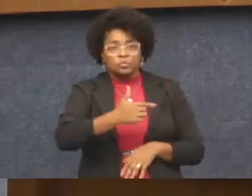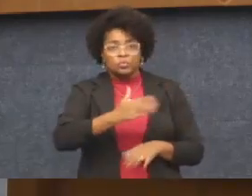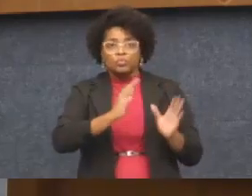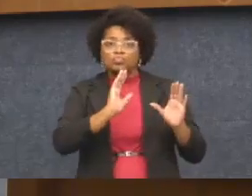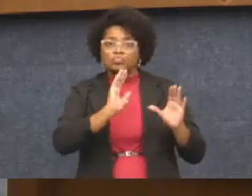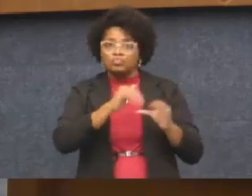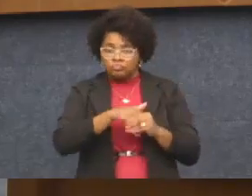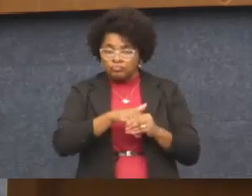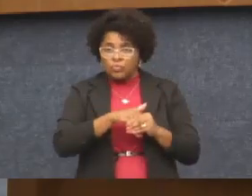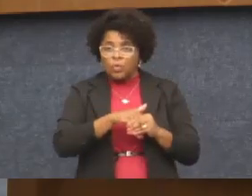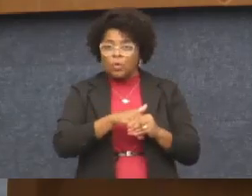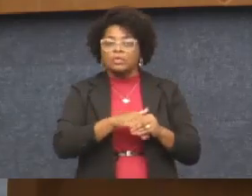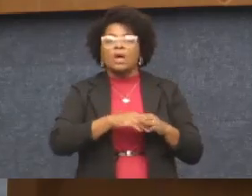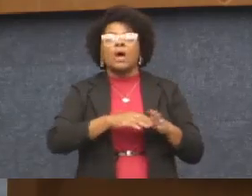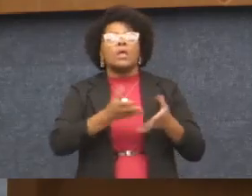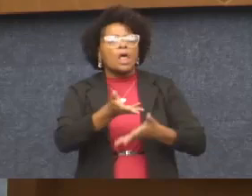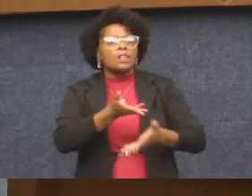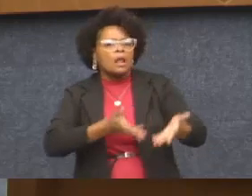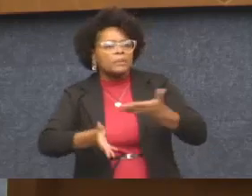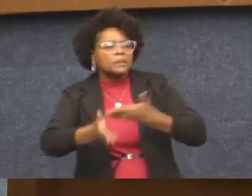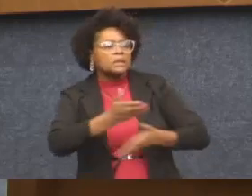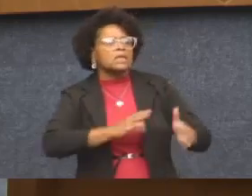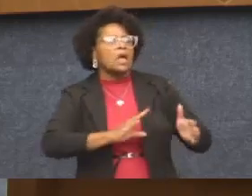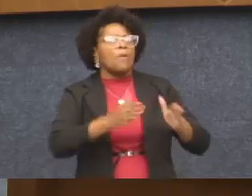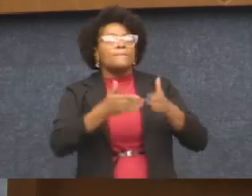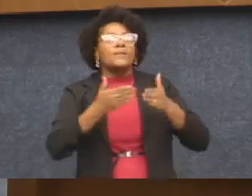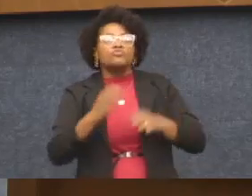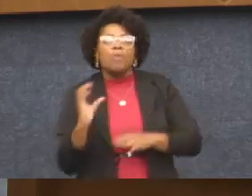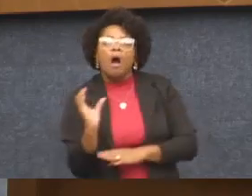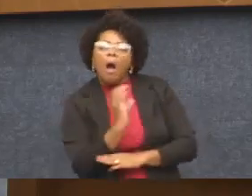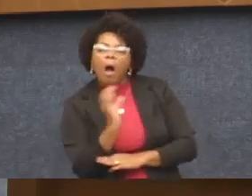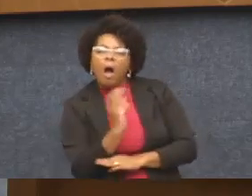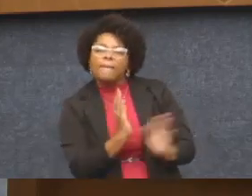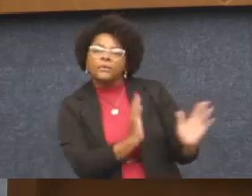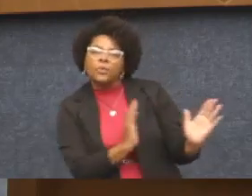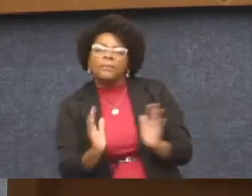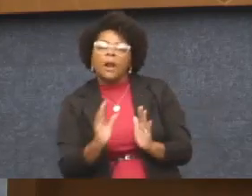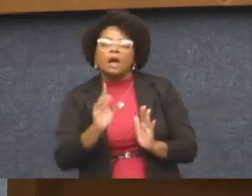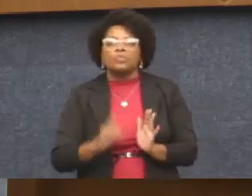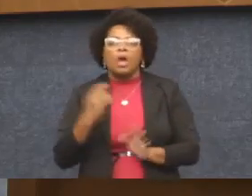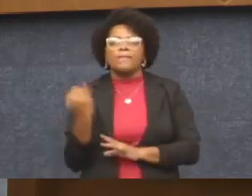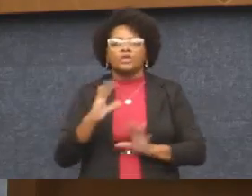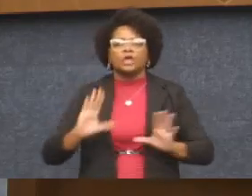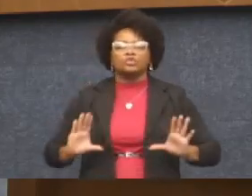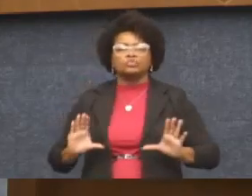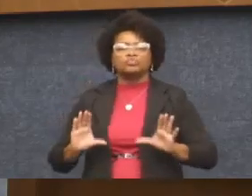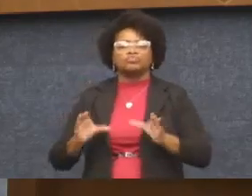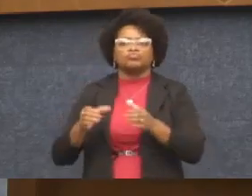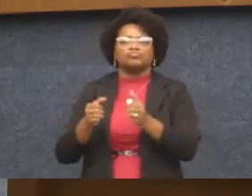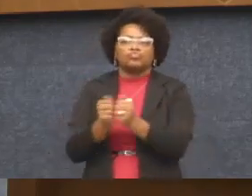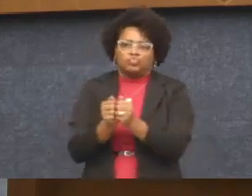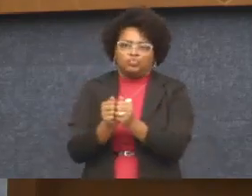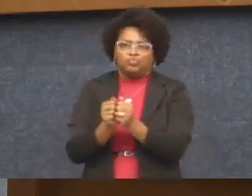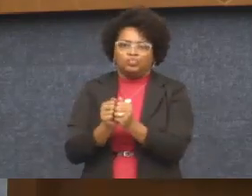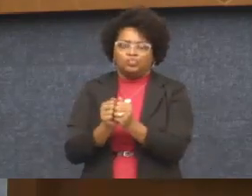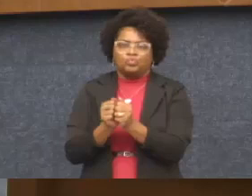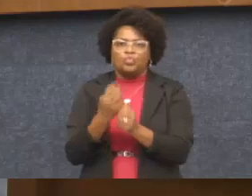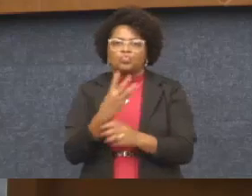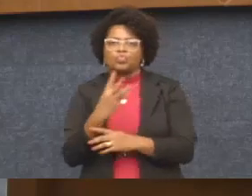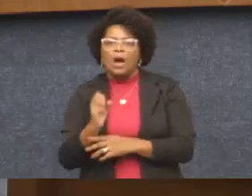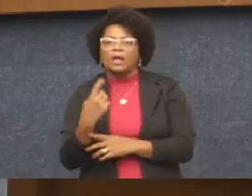da assinatura do prazo, todo mundo é importante. Na hora que vai se sancionar o projeto, não se chama todo